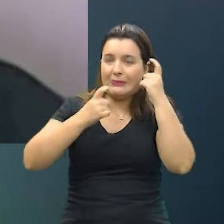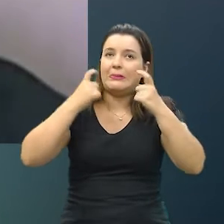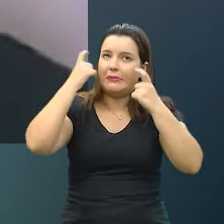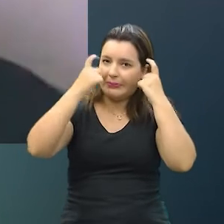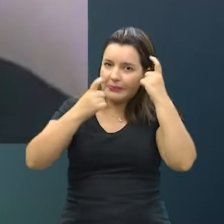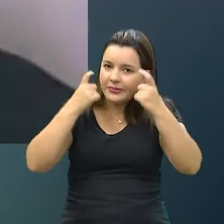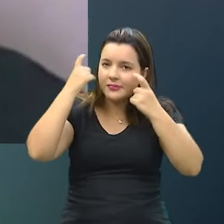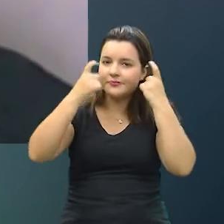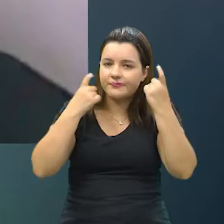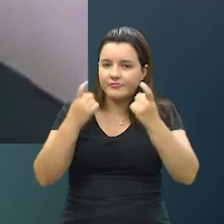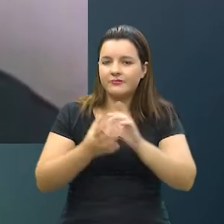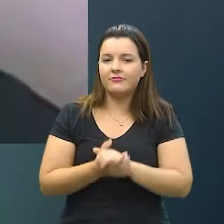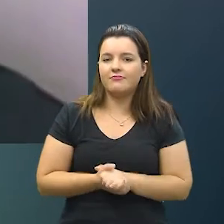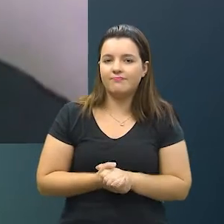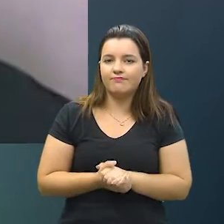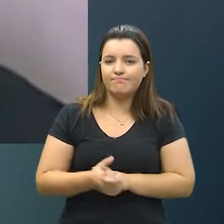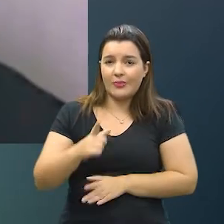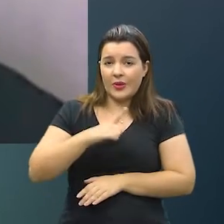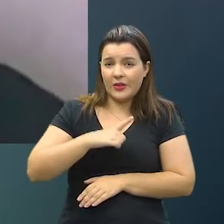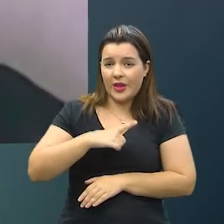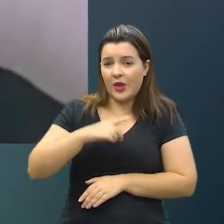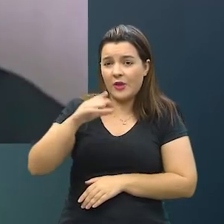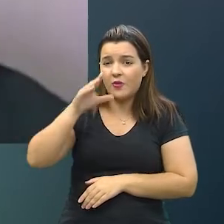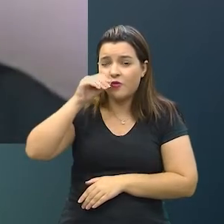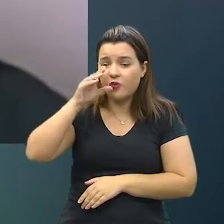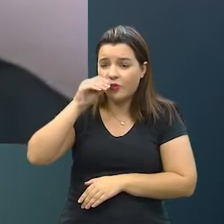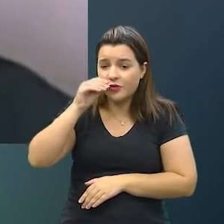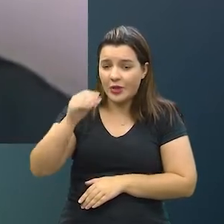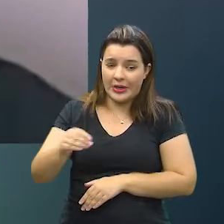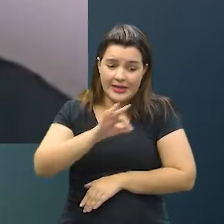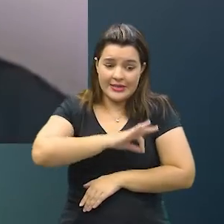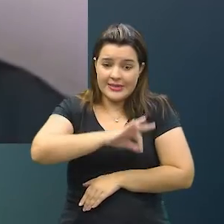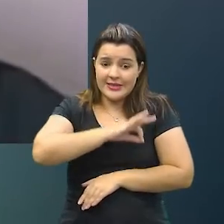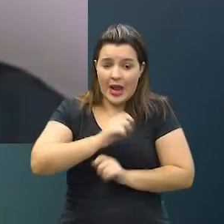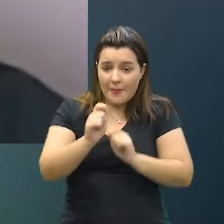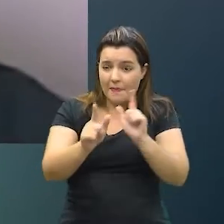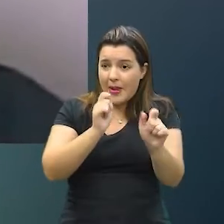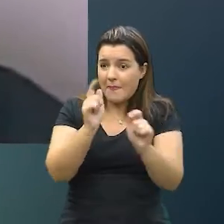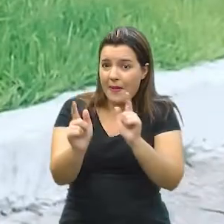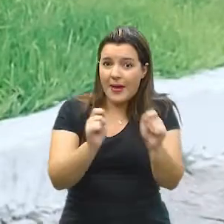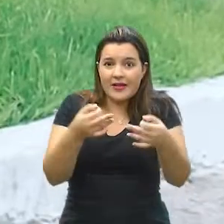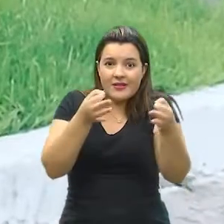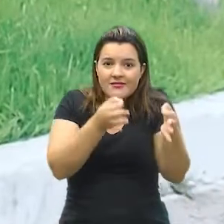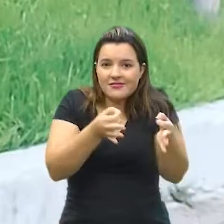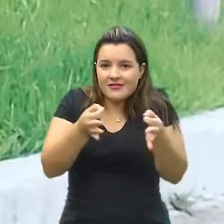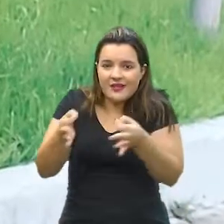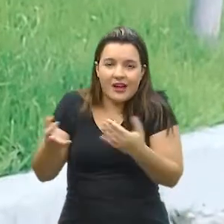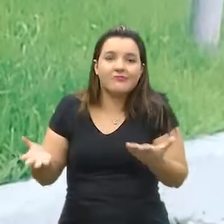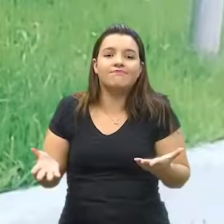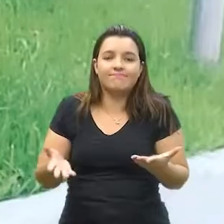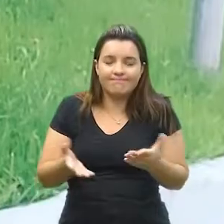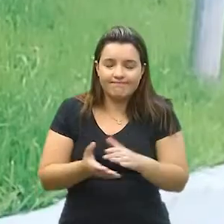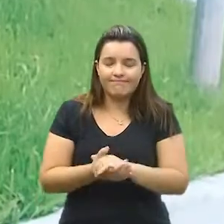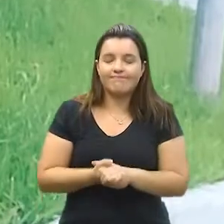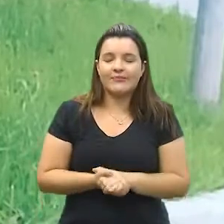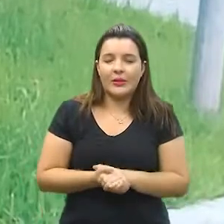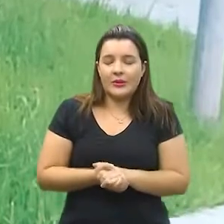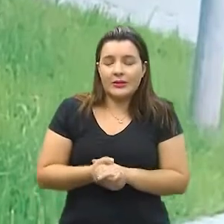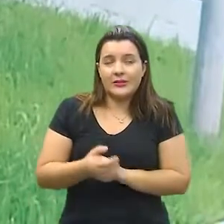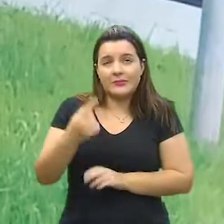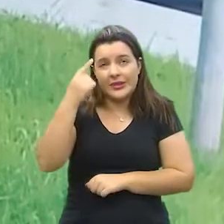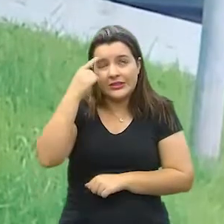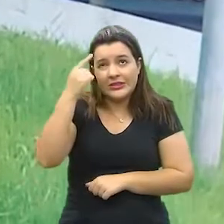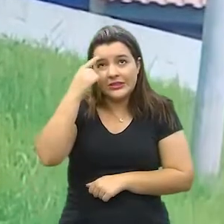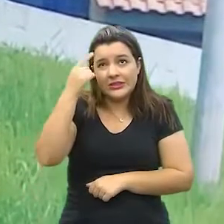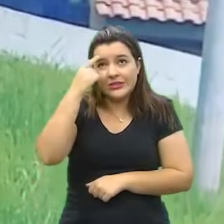preocupado. E eu tenho quadro de funcionário, tinha que manter o pagamento tudo em ordem nesse quadro de funcionário. Então, a primeira coisa